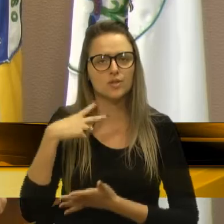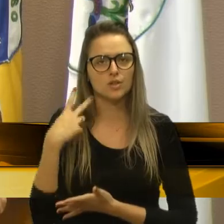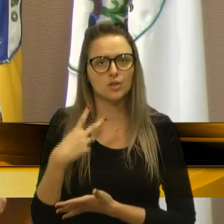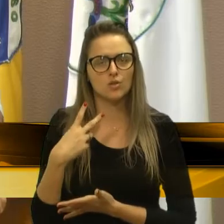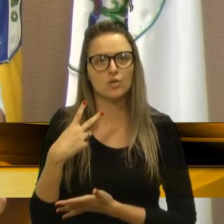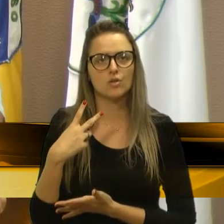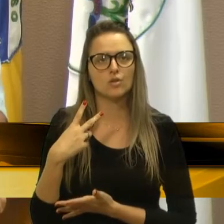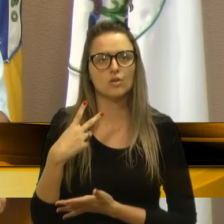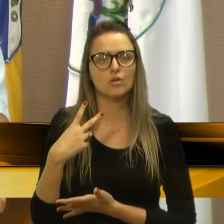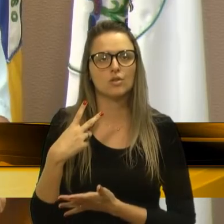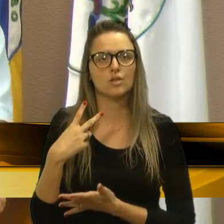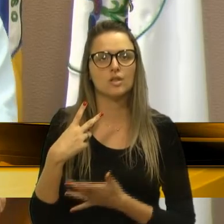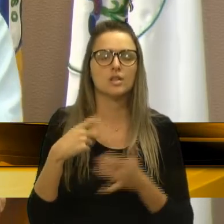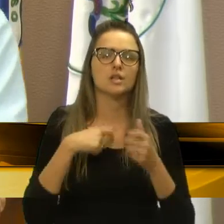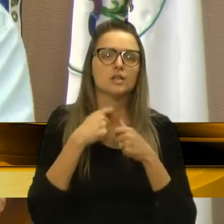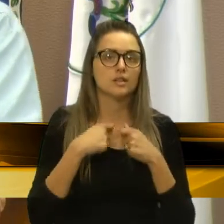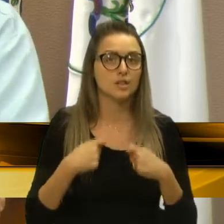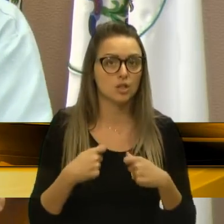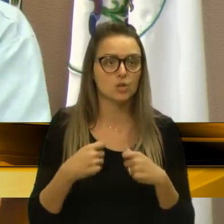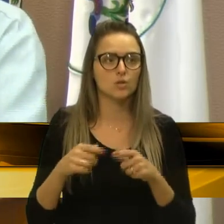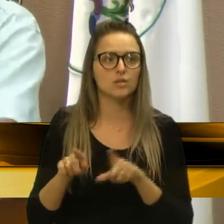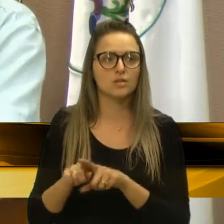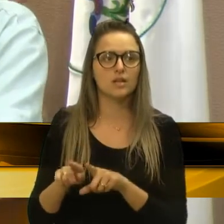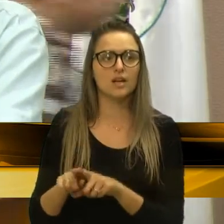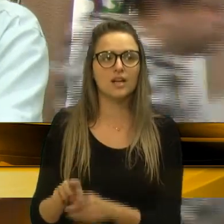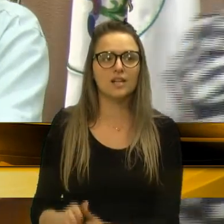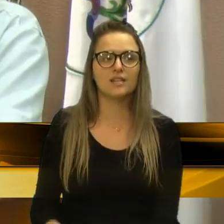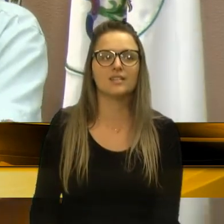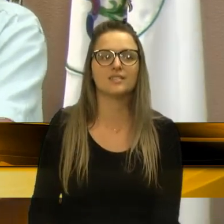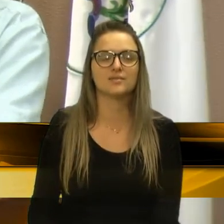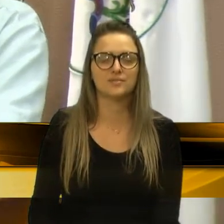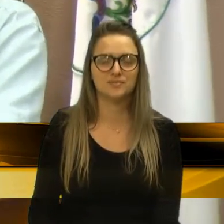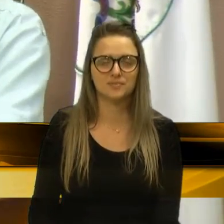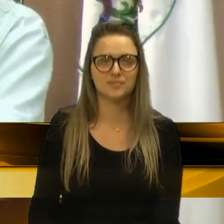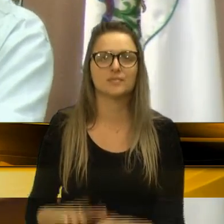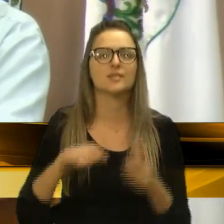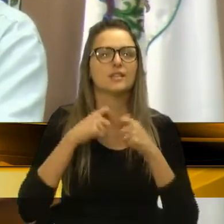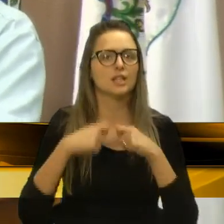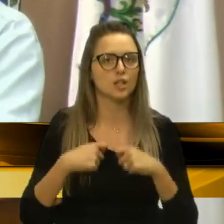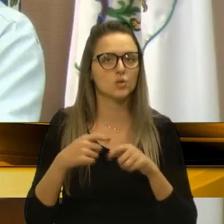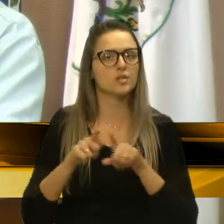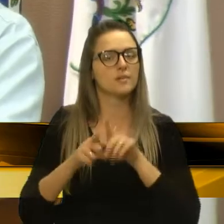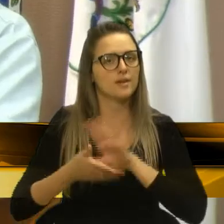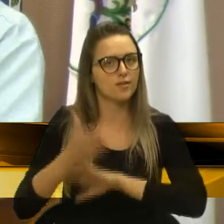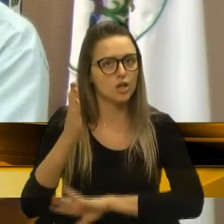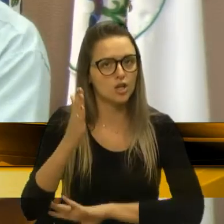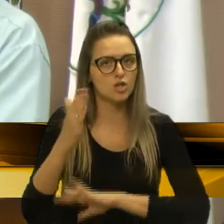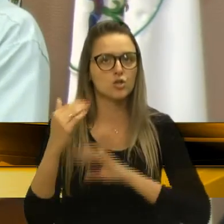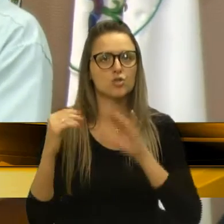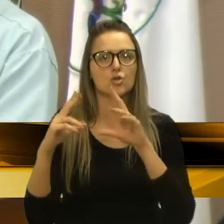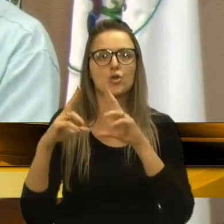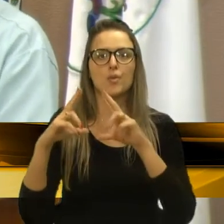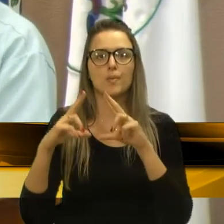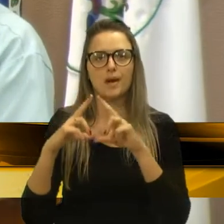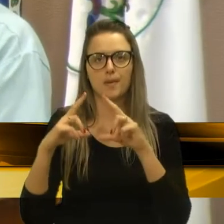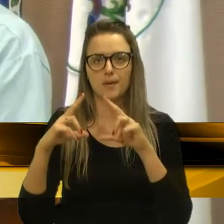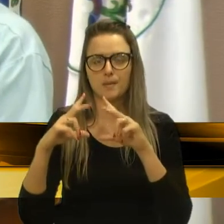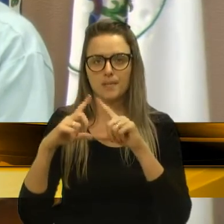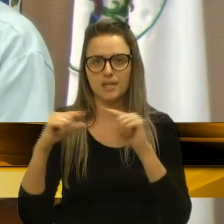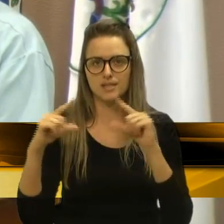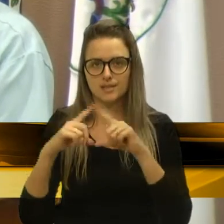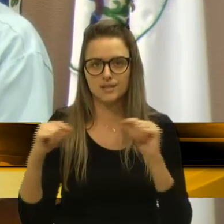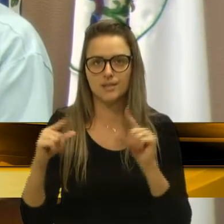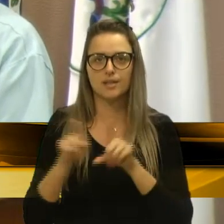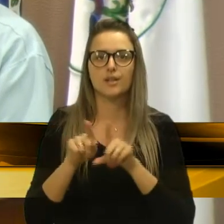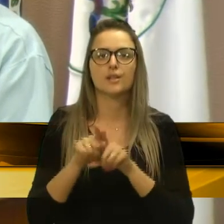temos também foi para brasília também já articulou sobre a questão também